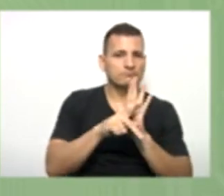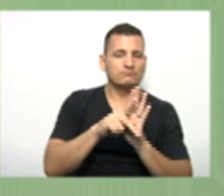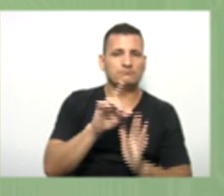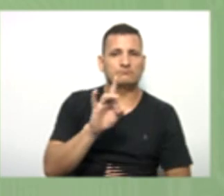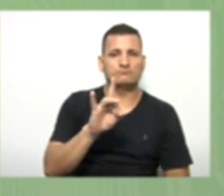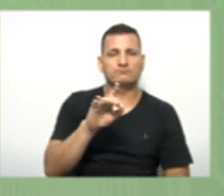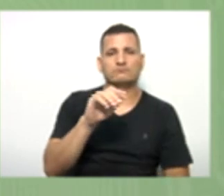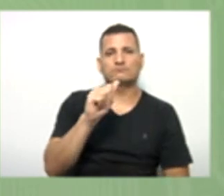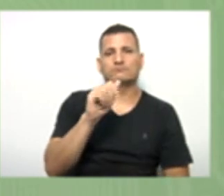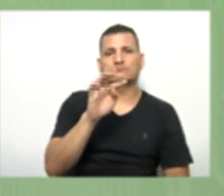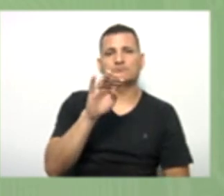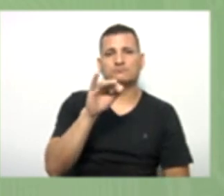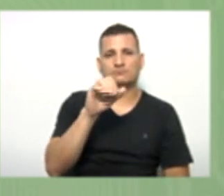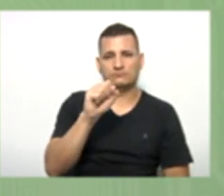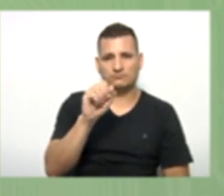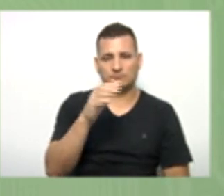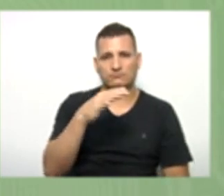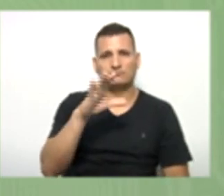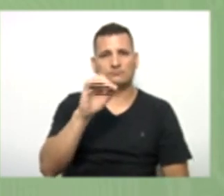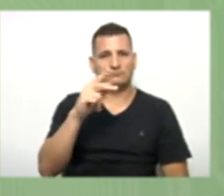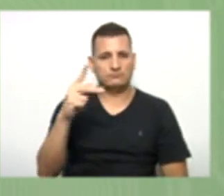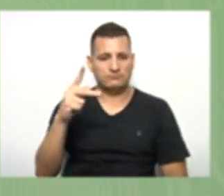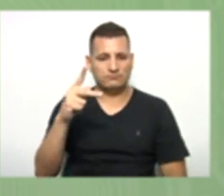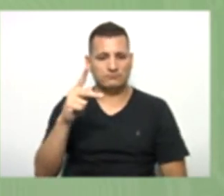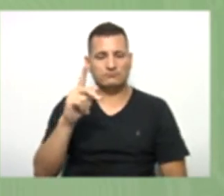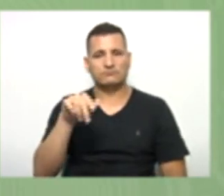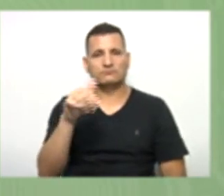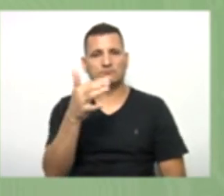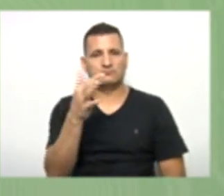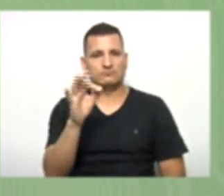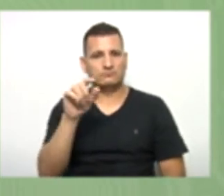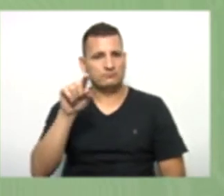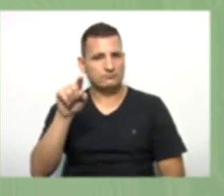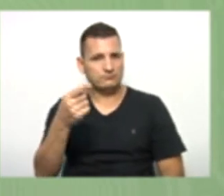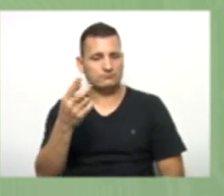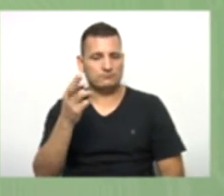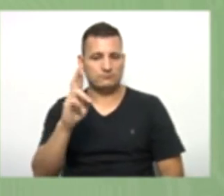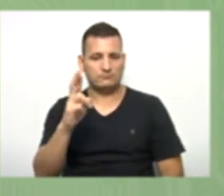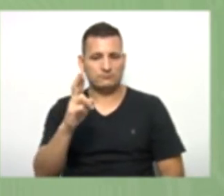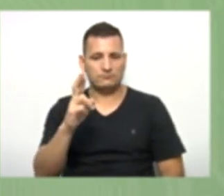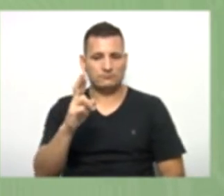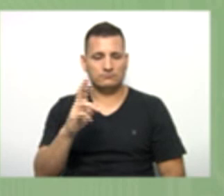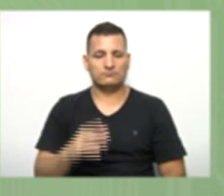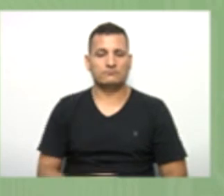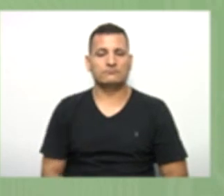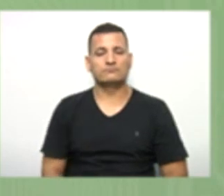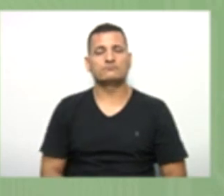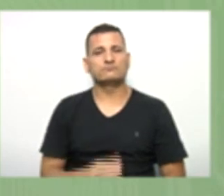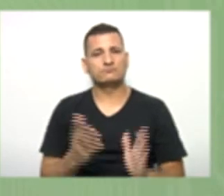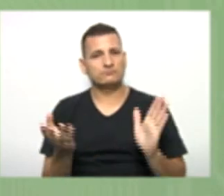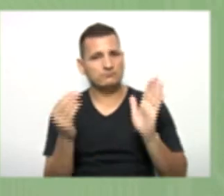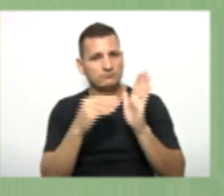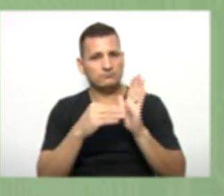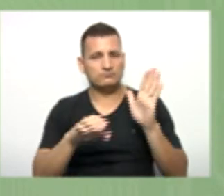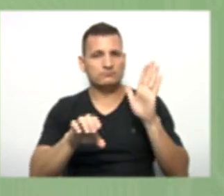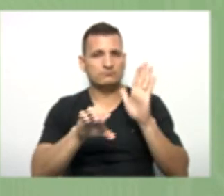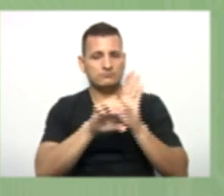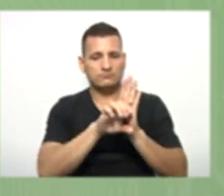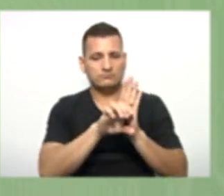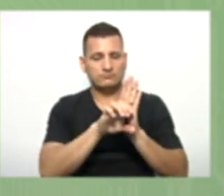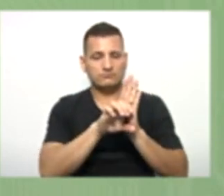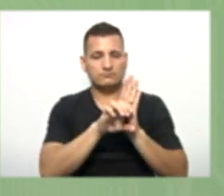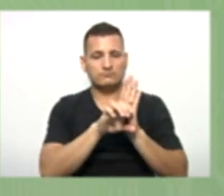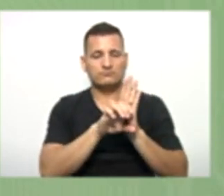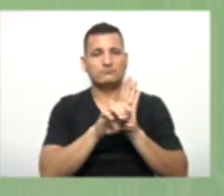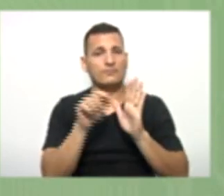cooperativos. Que é R$10.000. E eles estipularam no estatuto que